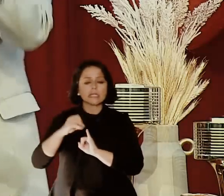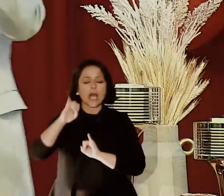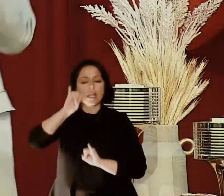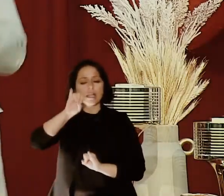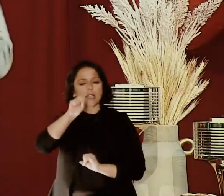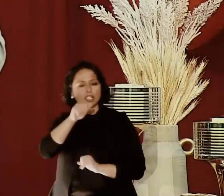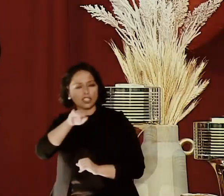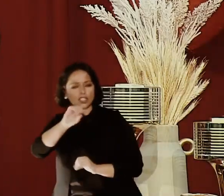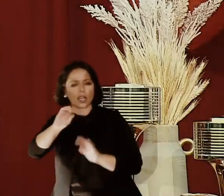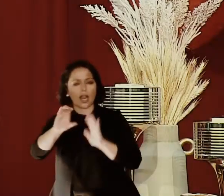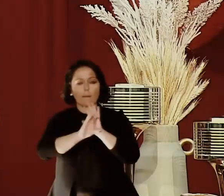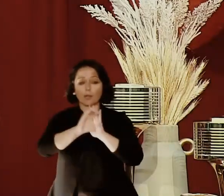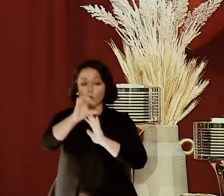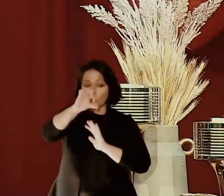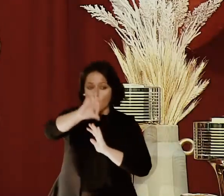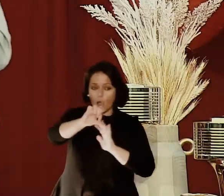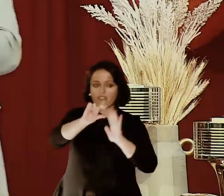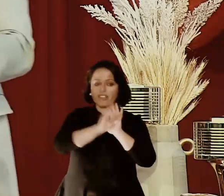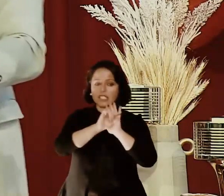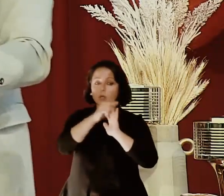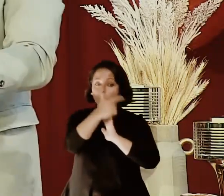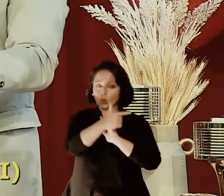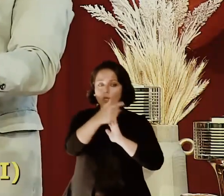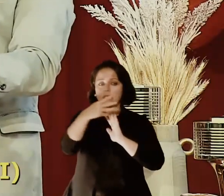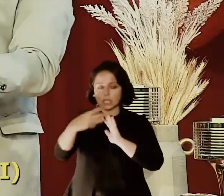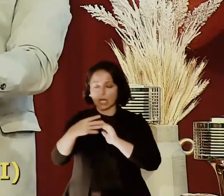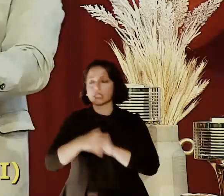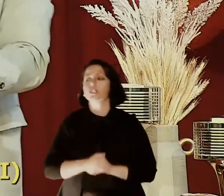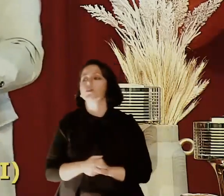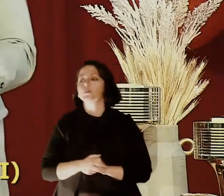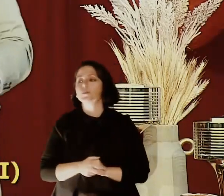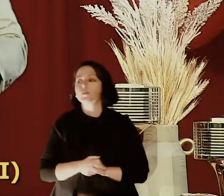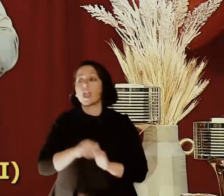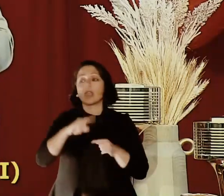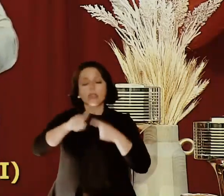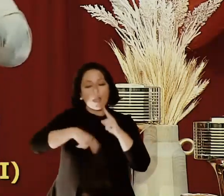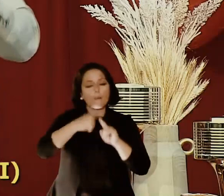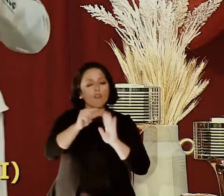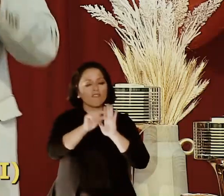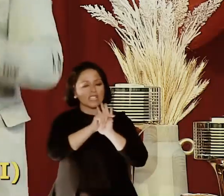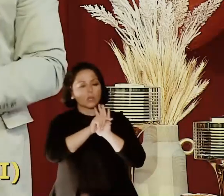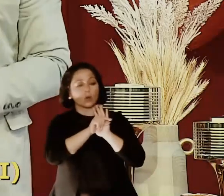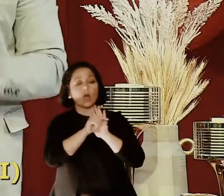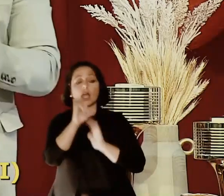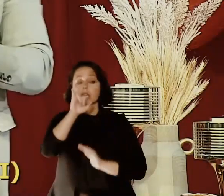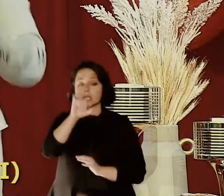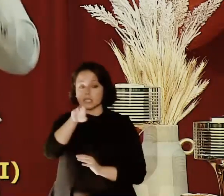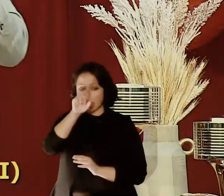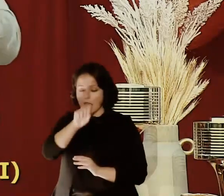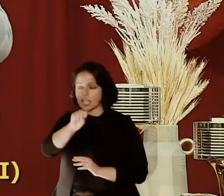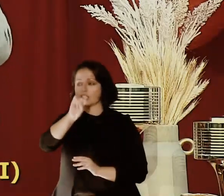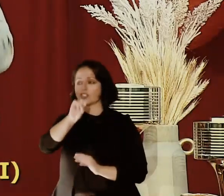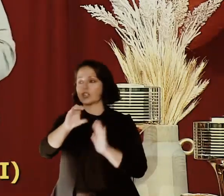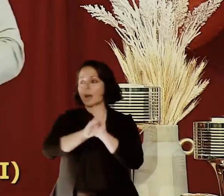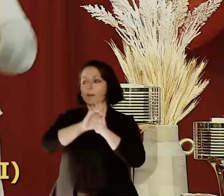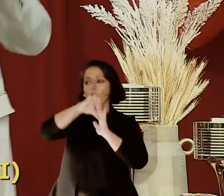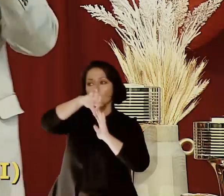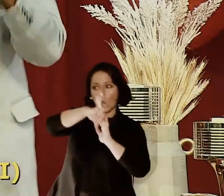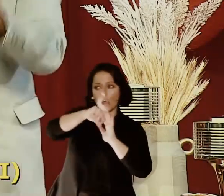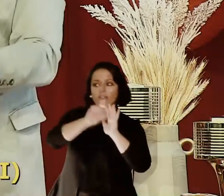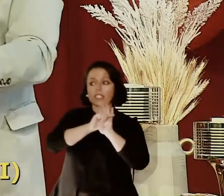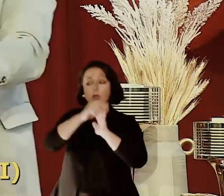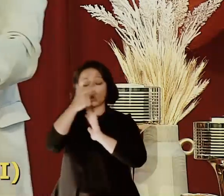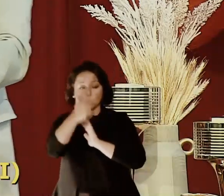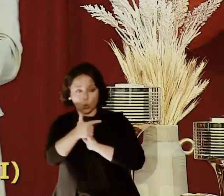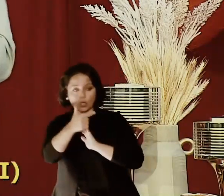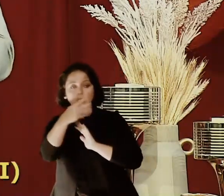9, capítulo 9, verso 2 e 3, e depois o verso 6 e 7. Isaías capítulo 9, 2 e 3 e 6